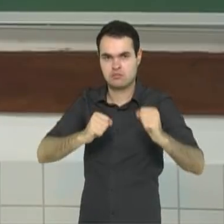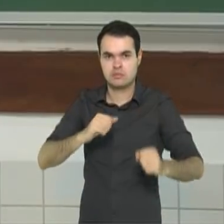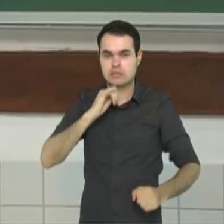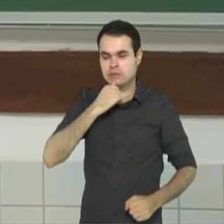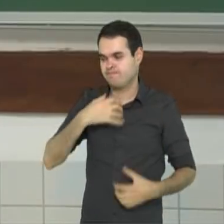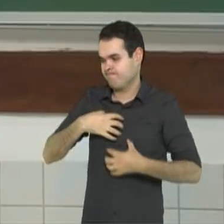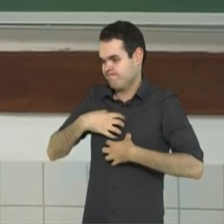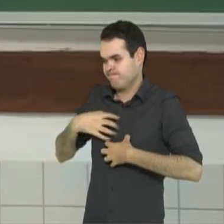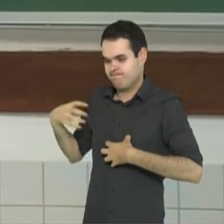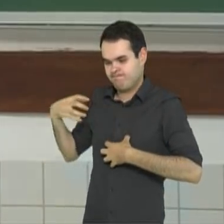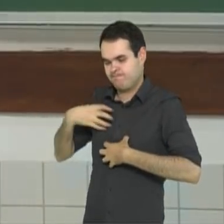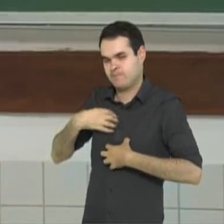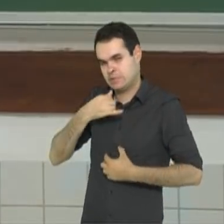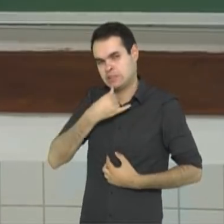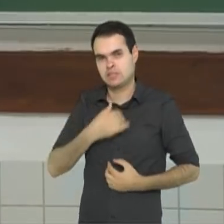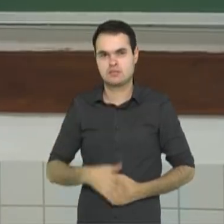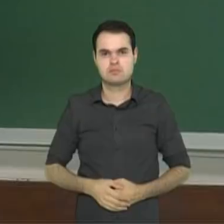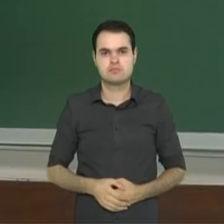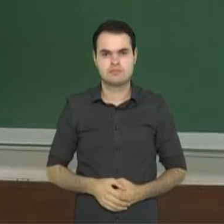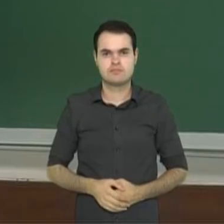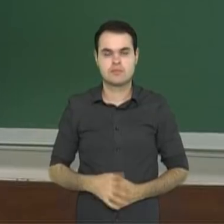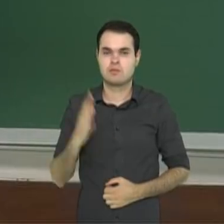animal. É muito bonito de se ouvir.